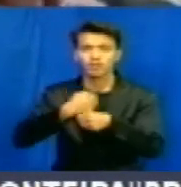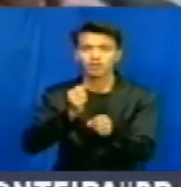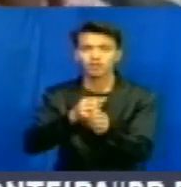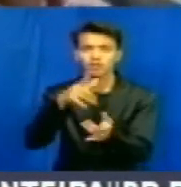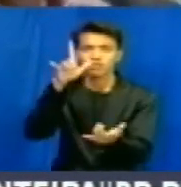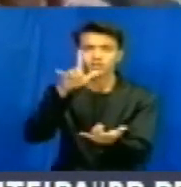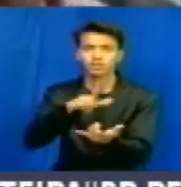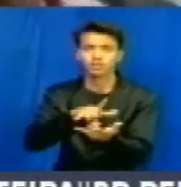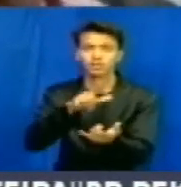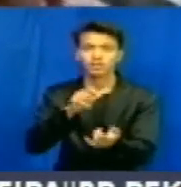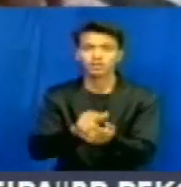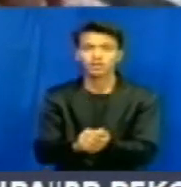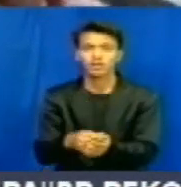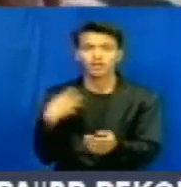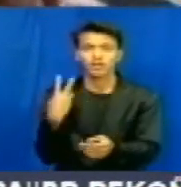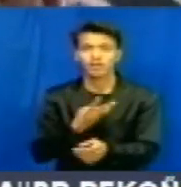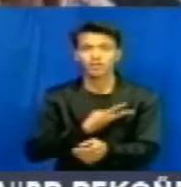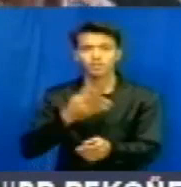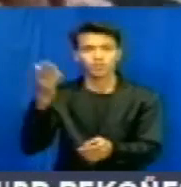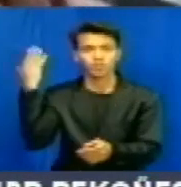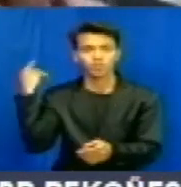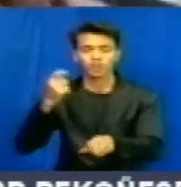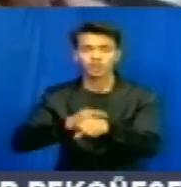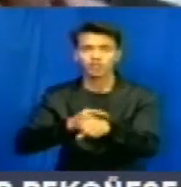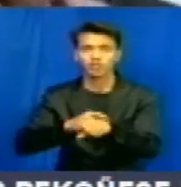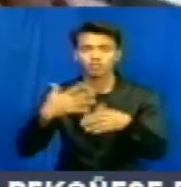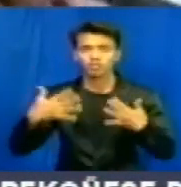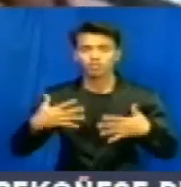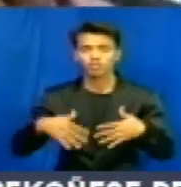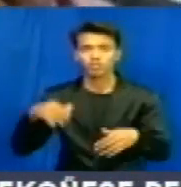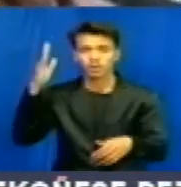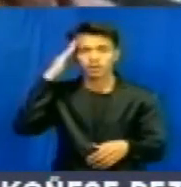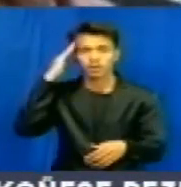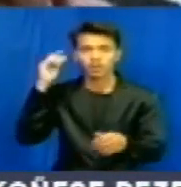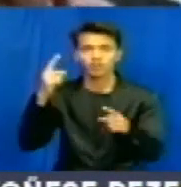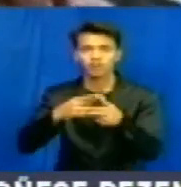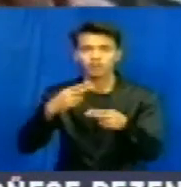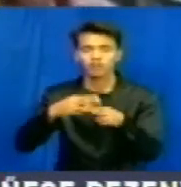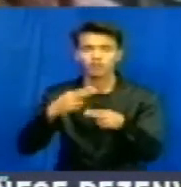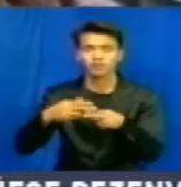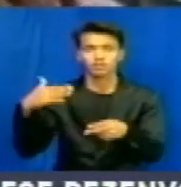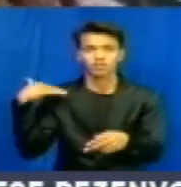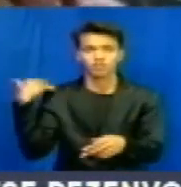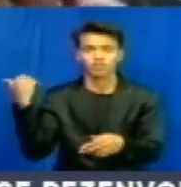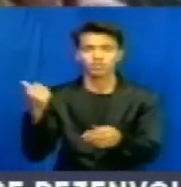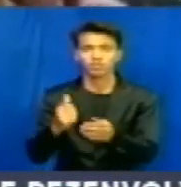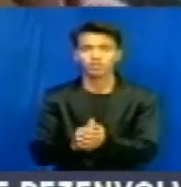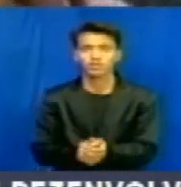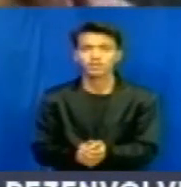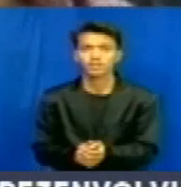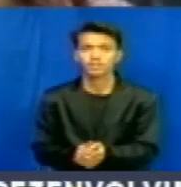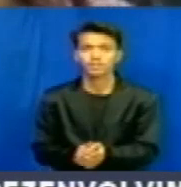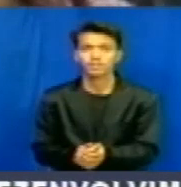sexual. Mas a minha vez, o look é tempo funo conhecido na juventude do Rico Asuain. Na hora, se não me